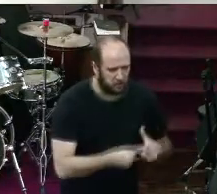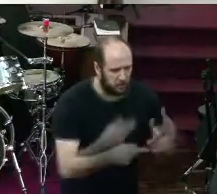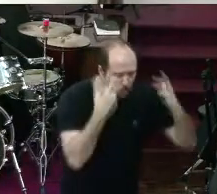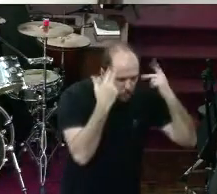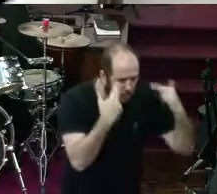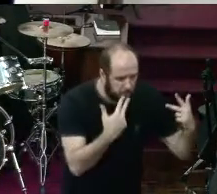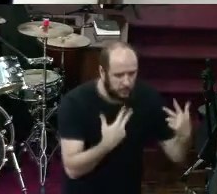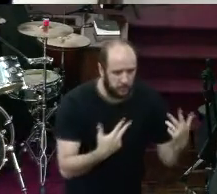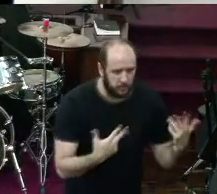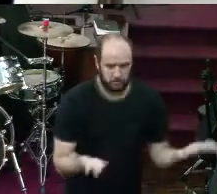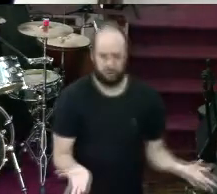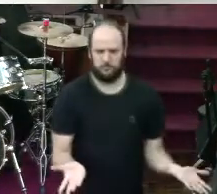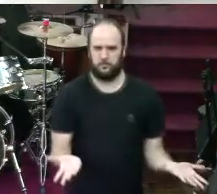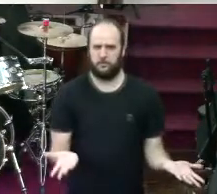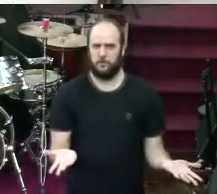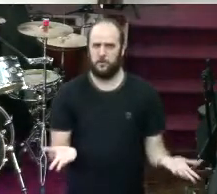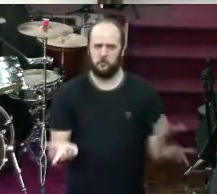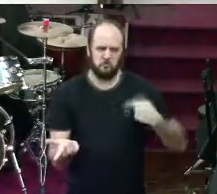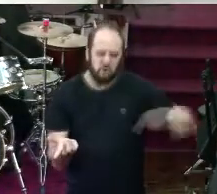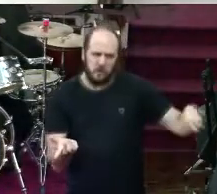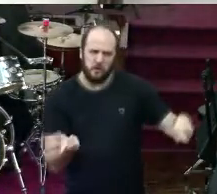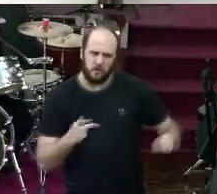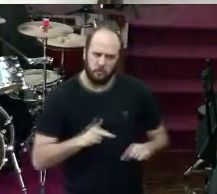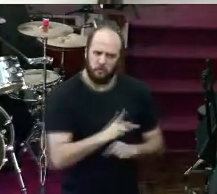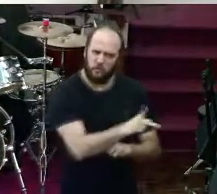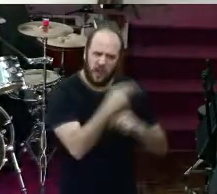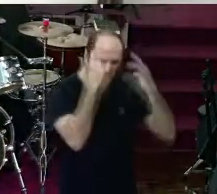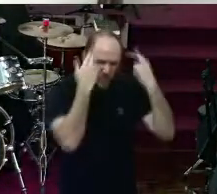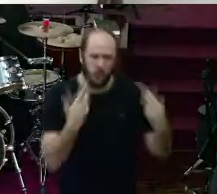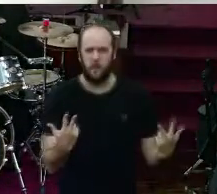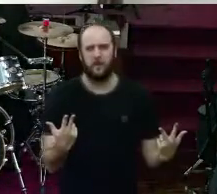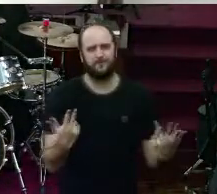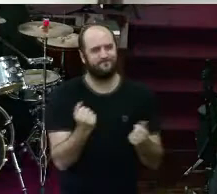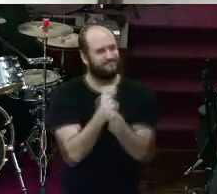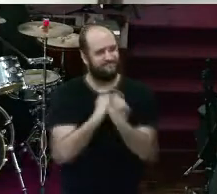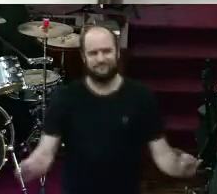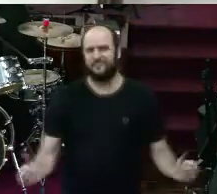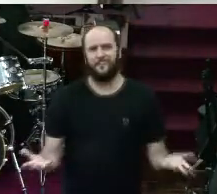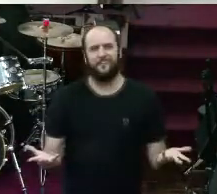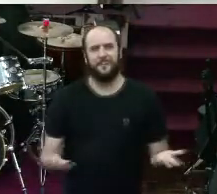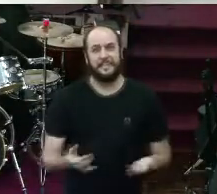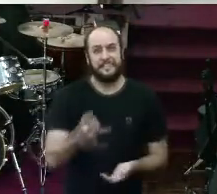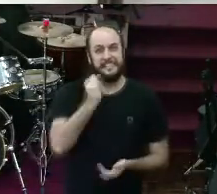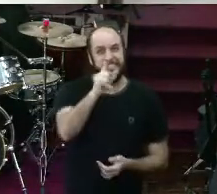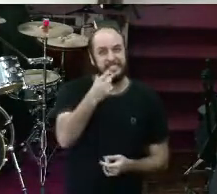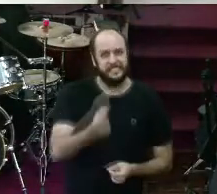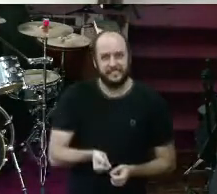e pronto, acabou. Impossível. Se você tivesse uma experiência como essa do